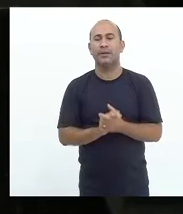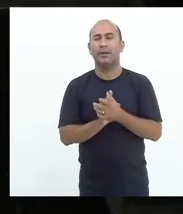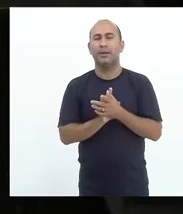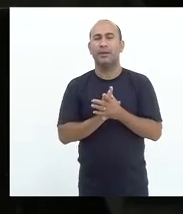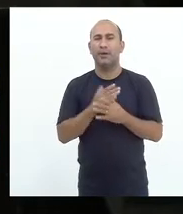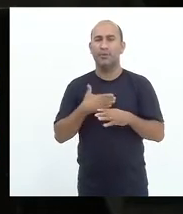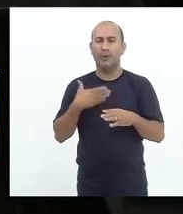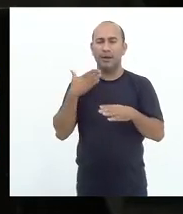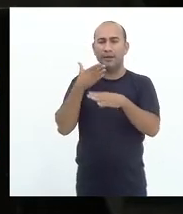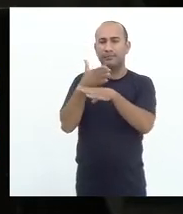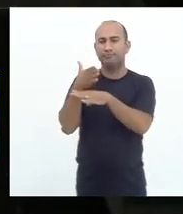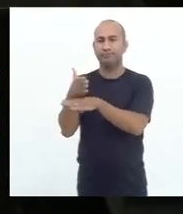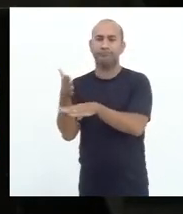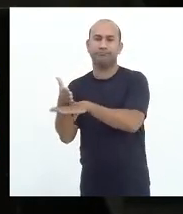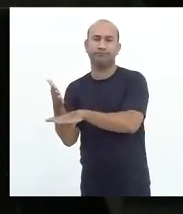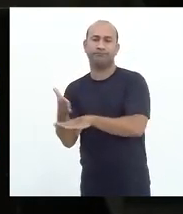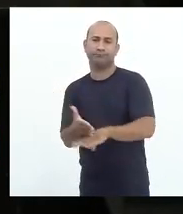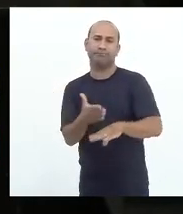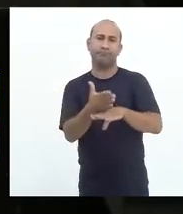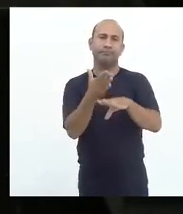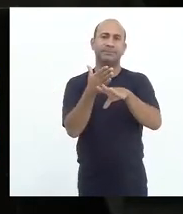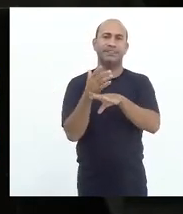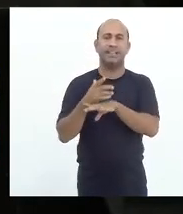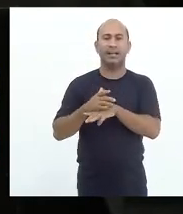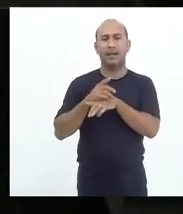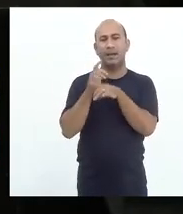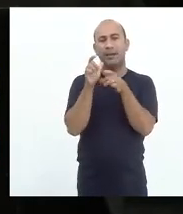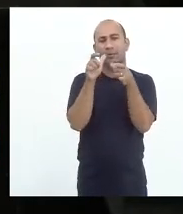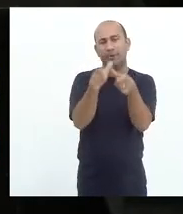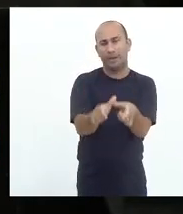atingir patamares, naquela época, cada vez mais elevados,